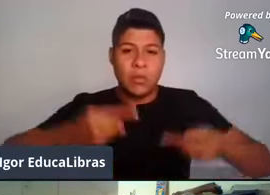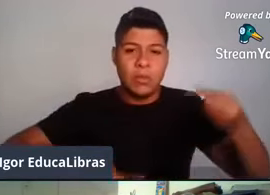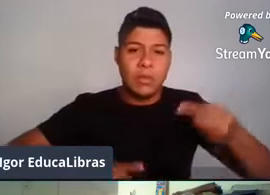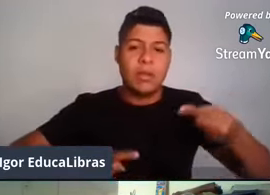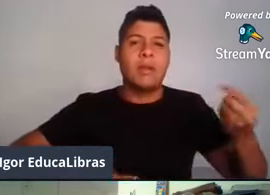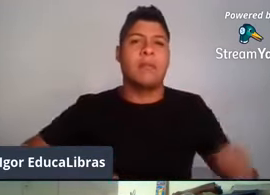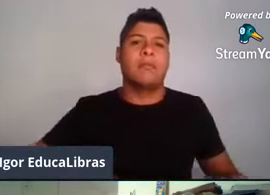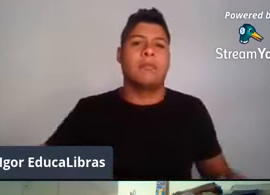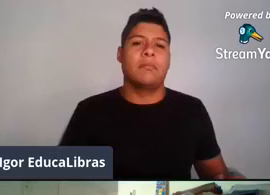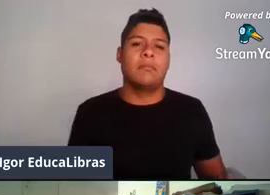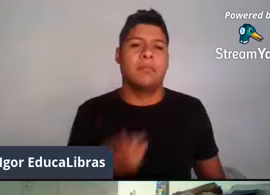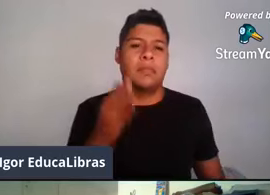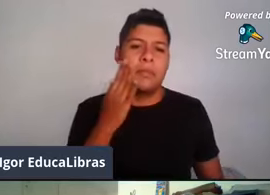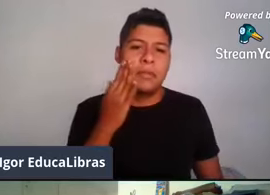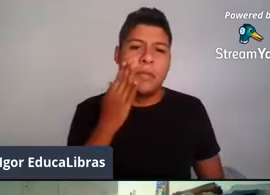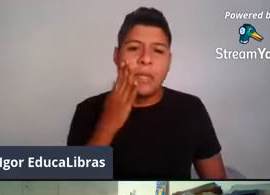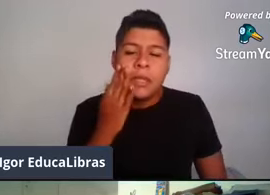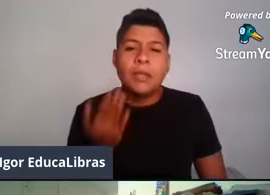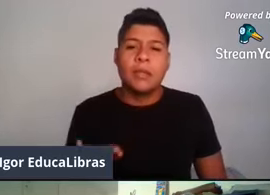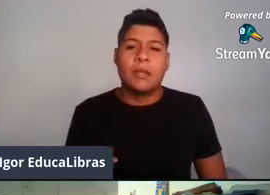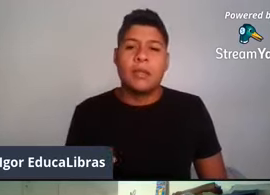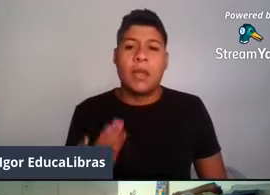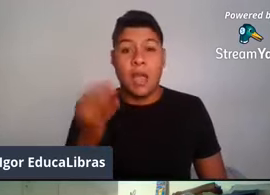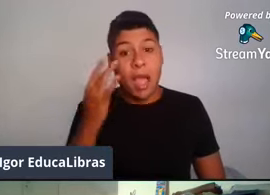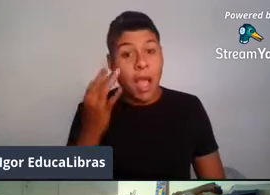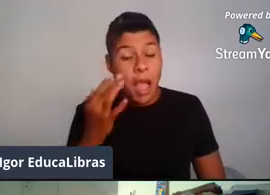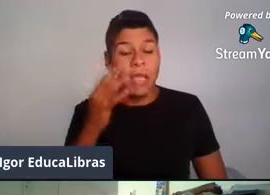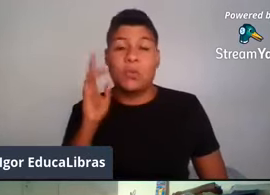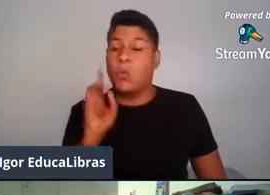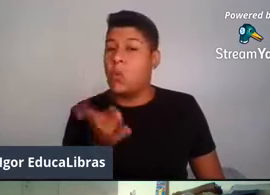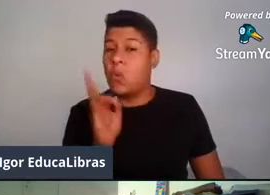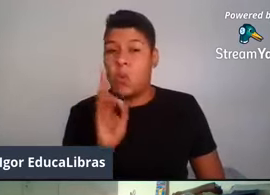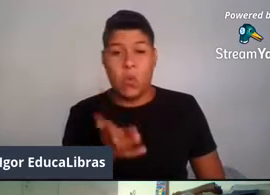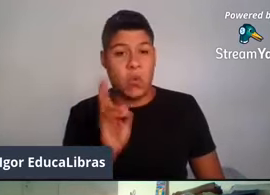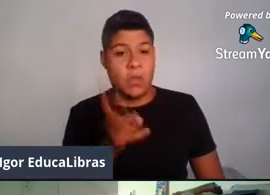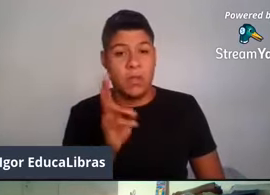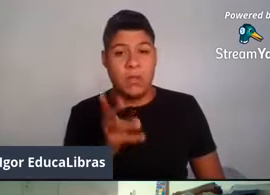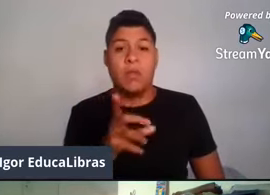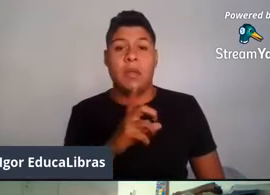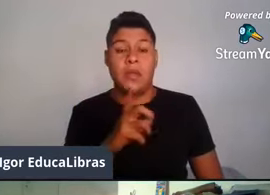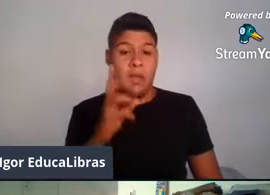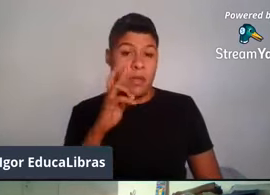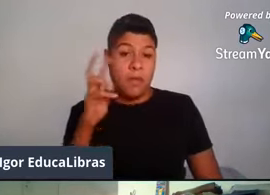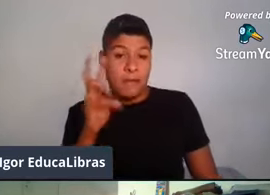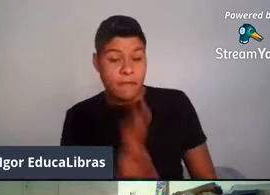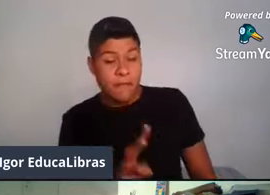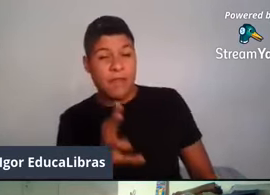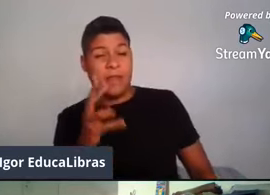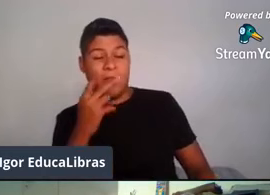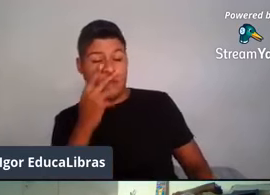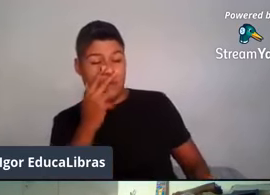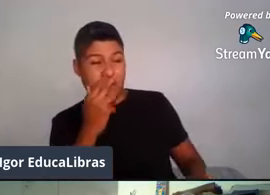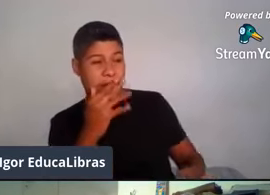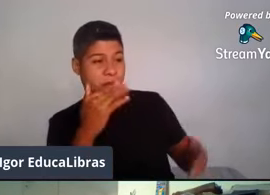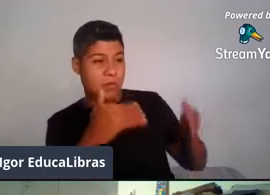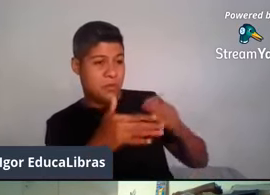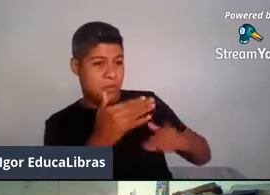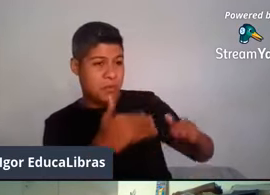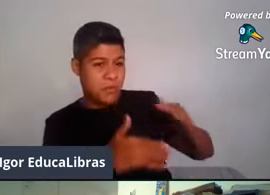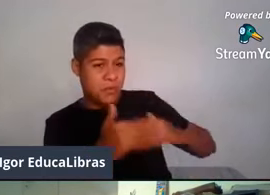grande, entendeu? Então, eu acho que continua sendo ainda, embora eu tenha visto alguns retrocessos,